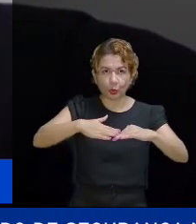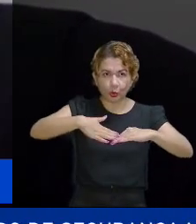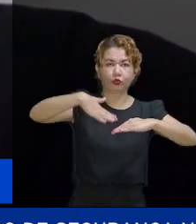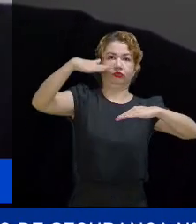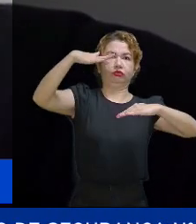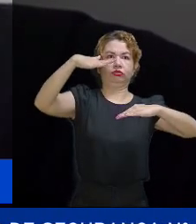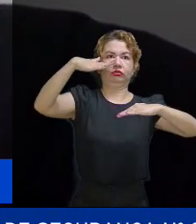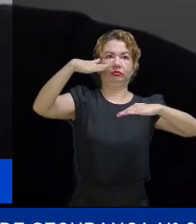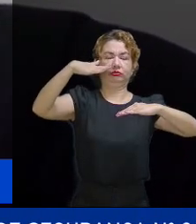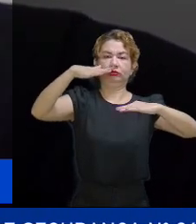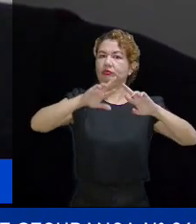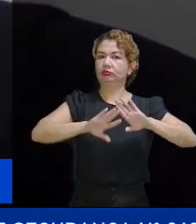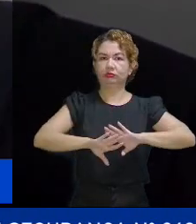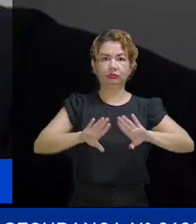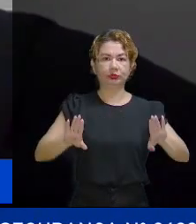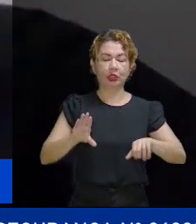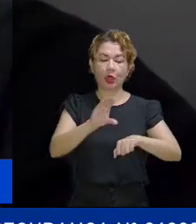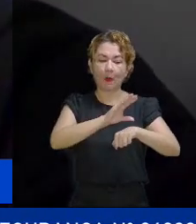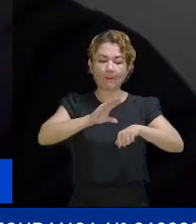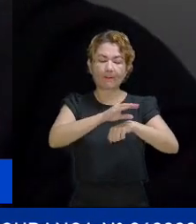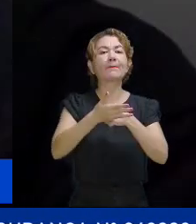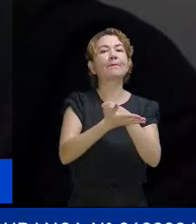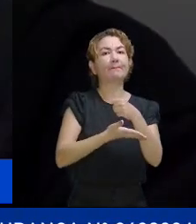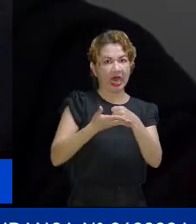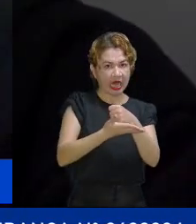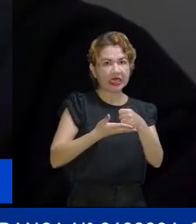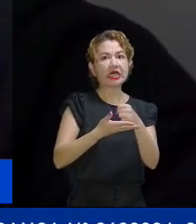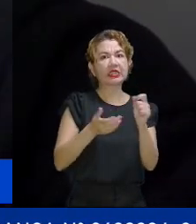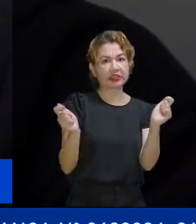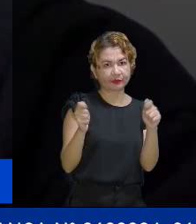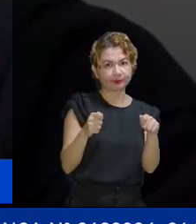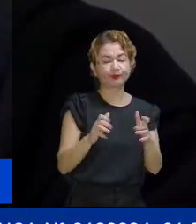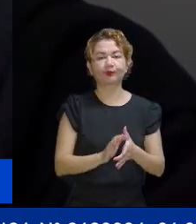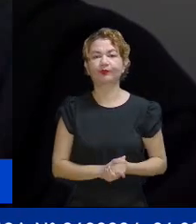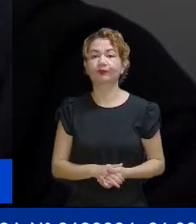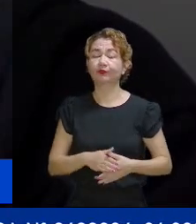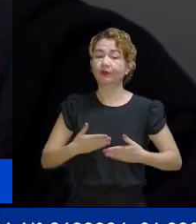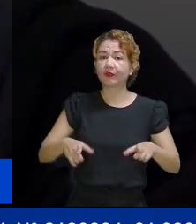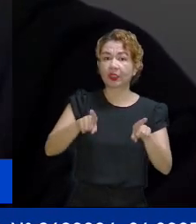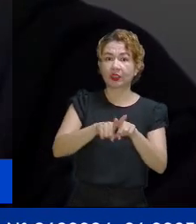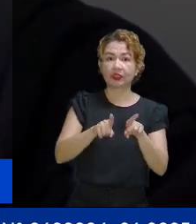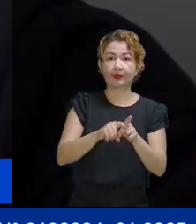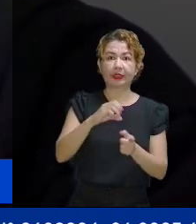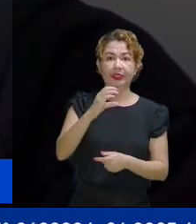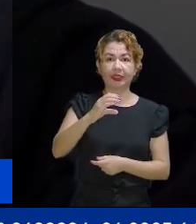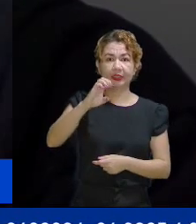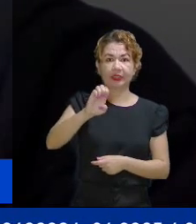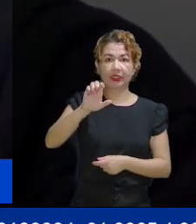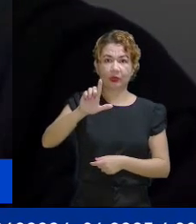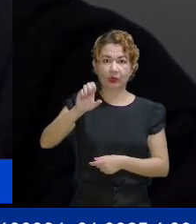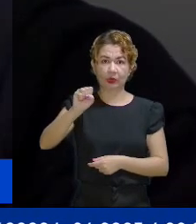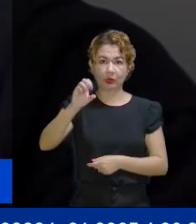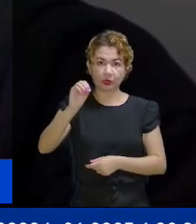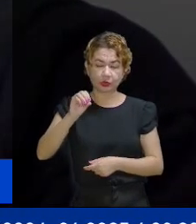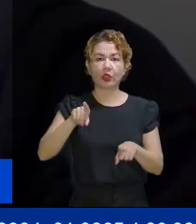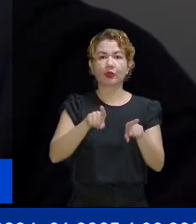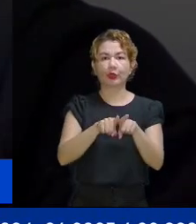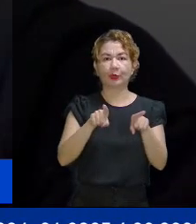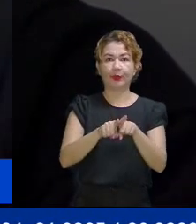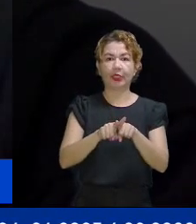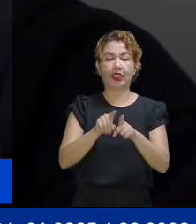o texto normativo. Fecha aspas. Da mesma forma, Celso Antônio Bandeira de Mello também